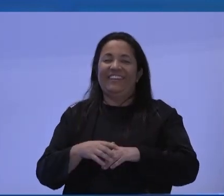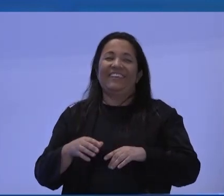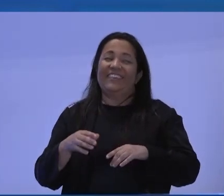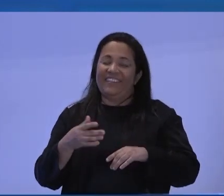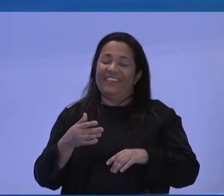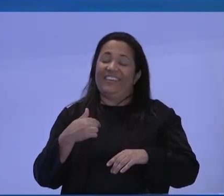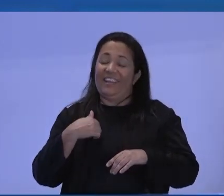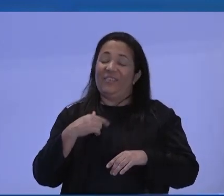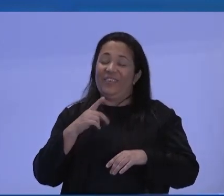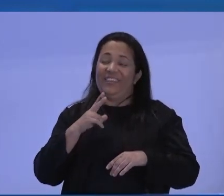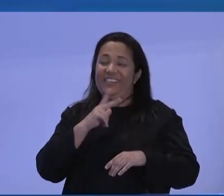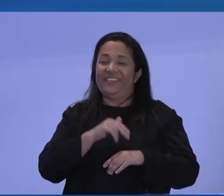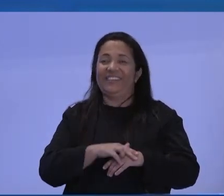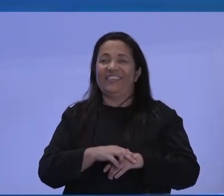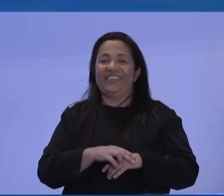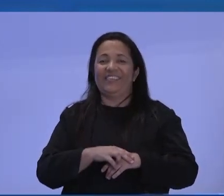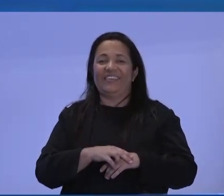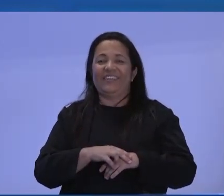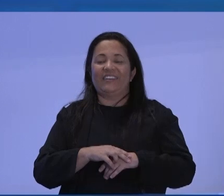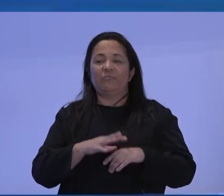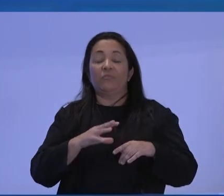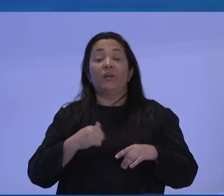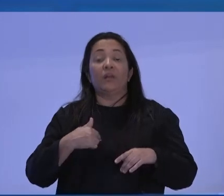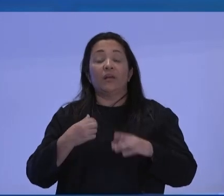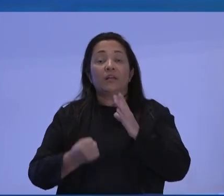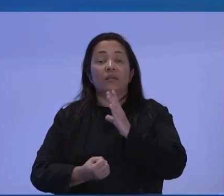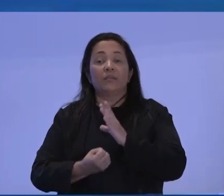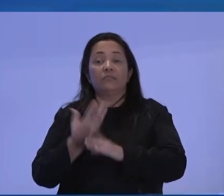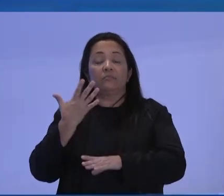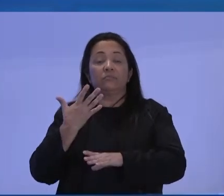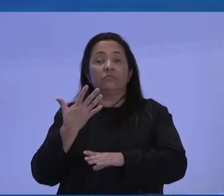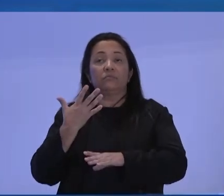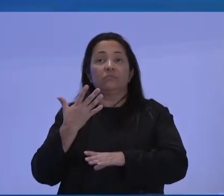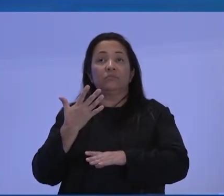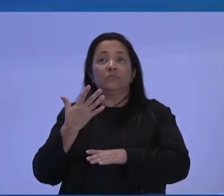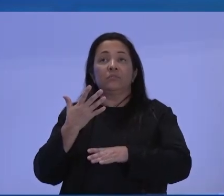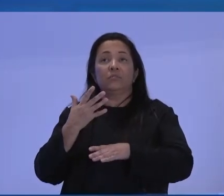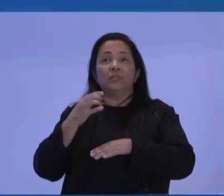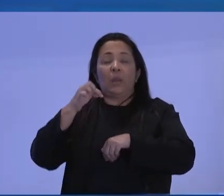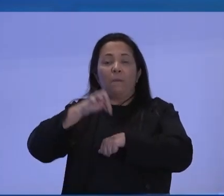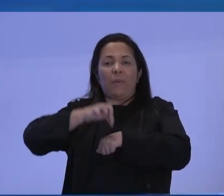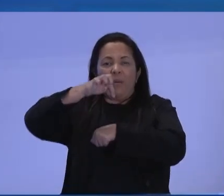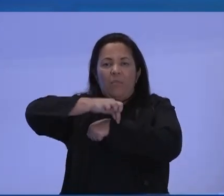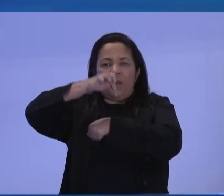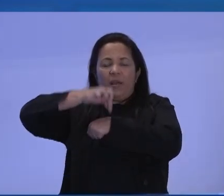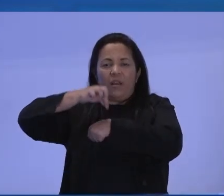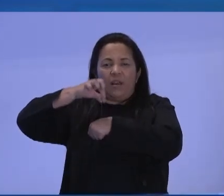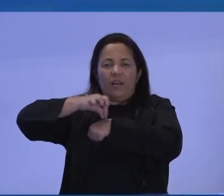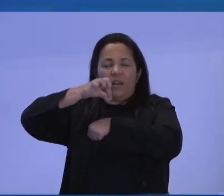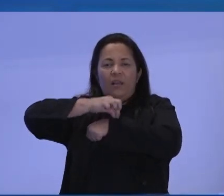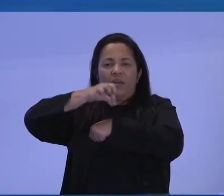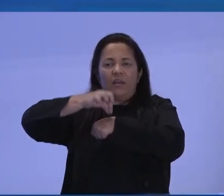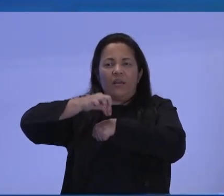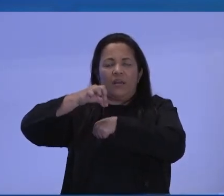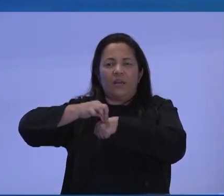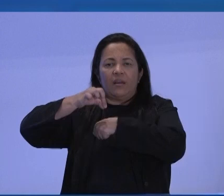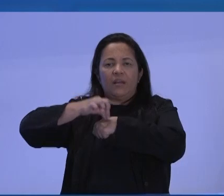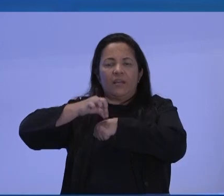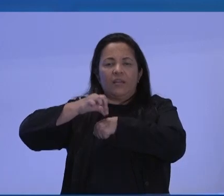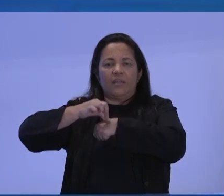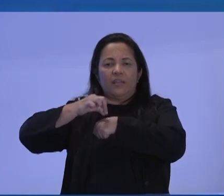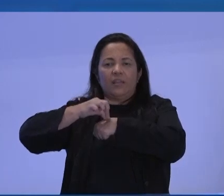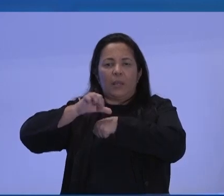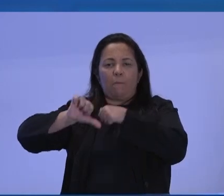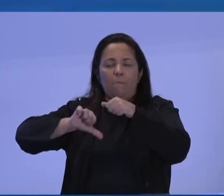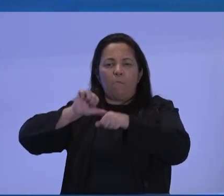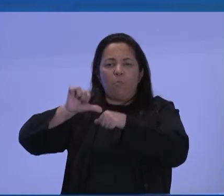gênero Leishmania. Inicialmente se manifesta como uma placa eritematosa que evolui para